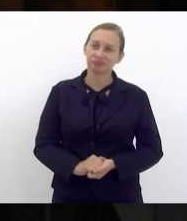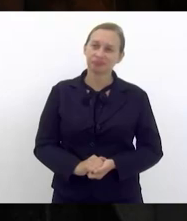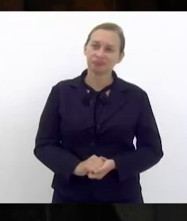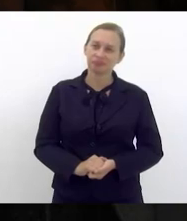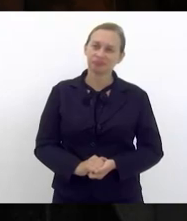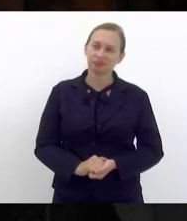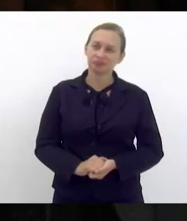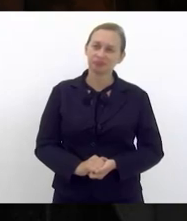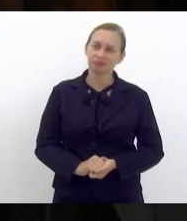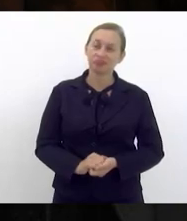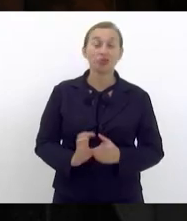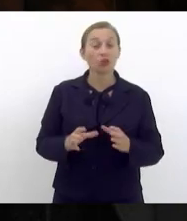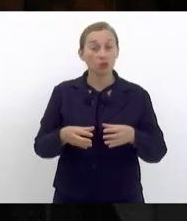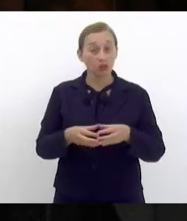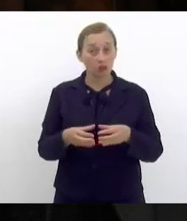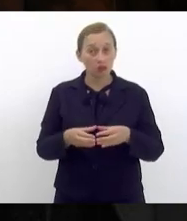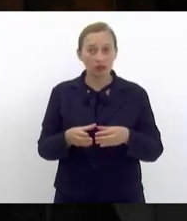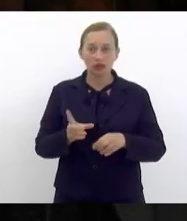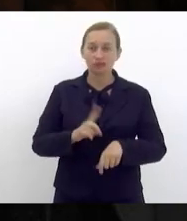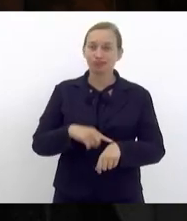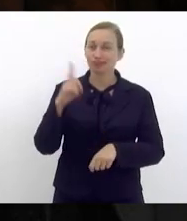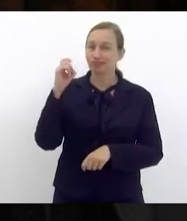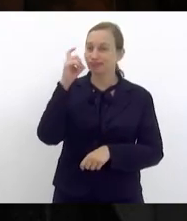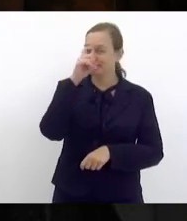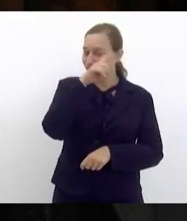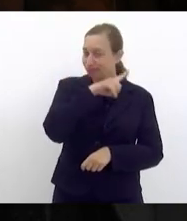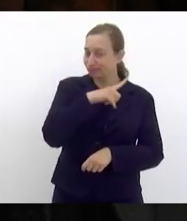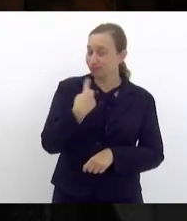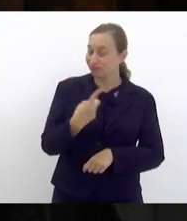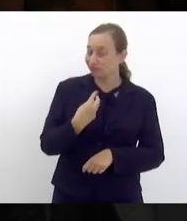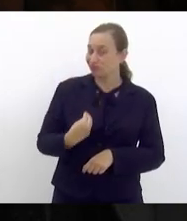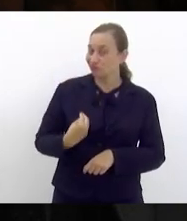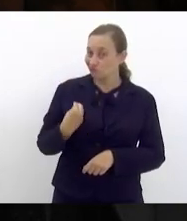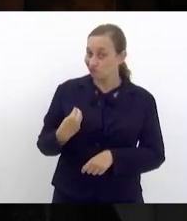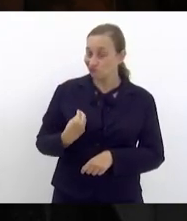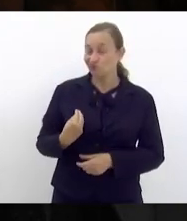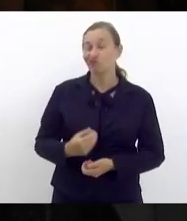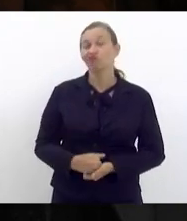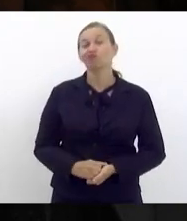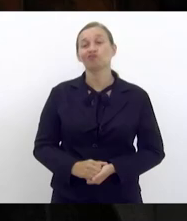Comissão, nesses tempos difíceis que vivemos,